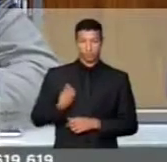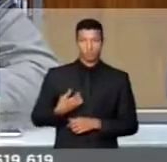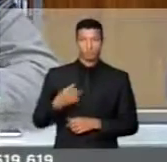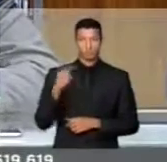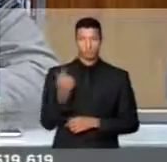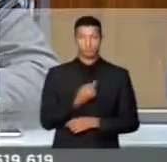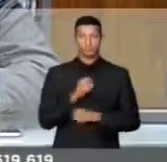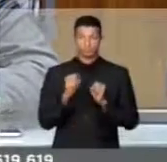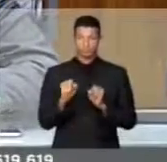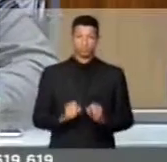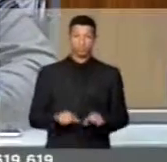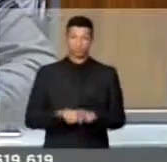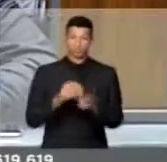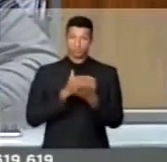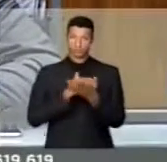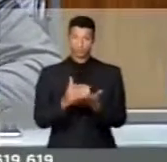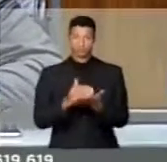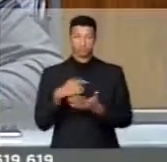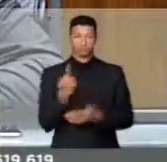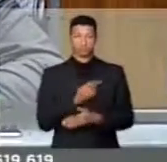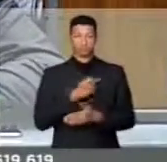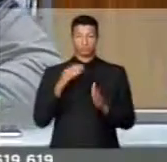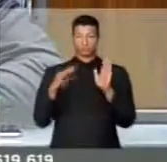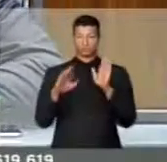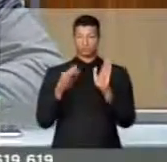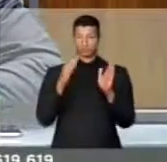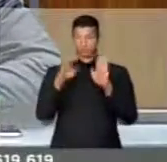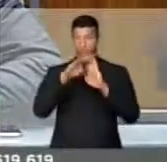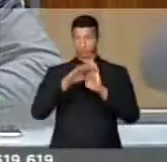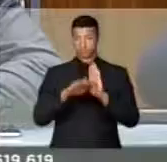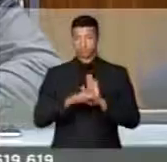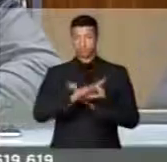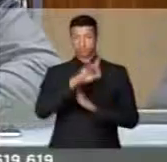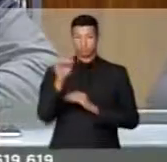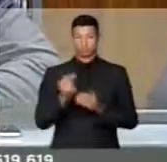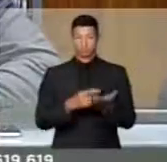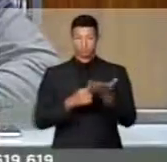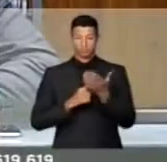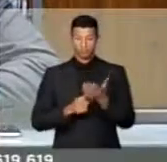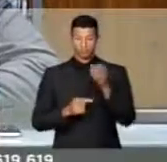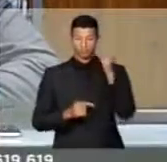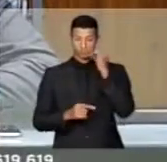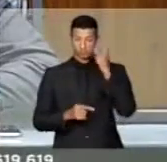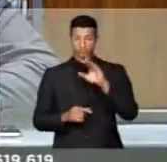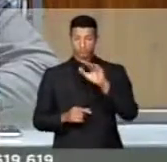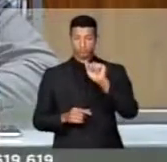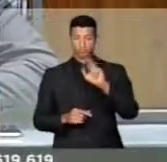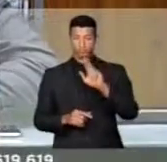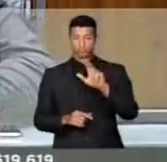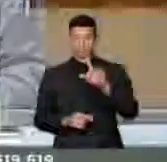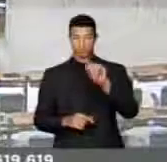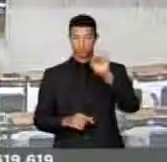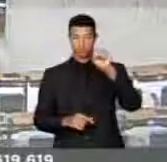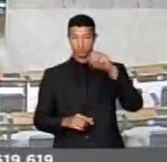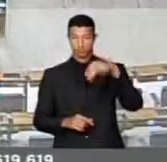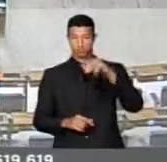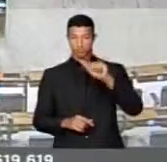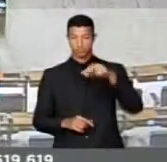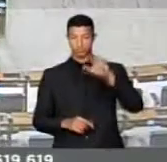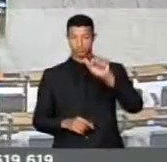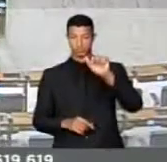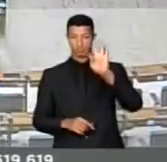Para que nós possamos iniciar aí a nossa ordem do dia. Tem a palavra Carlos Manato. Vossa